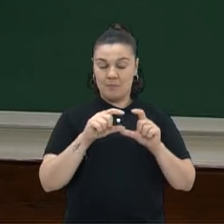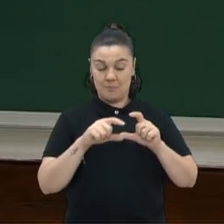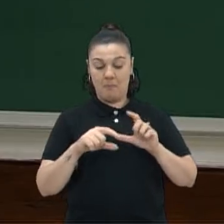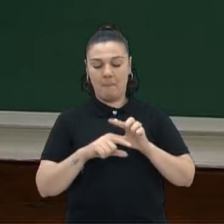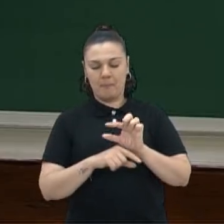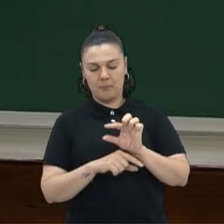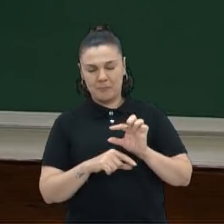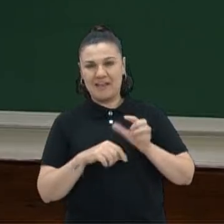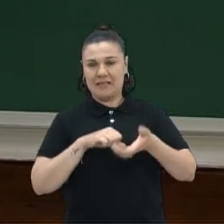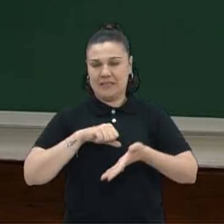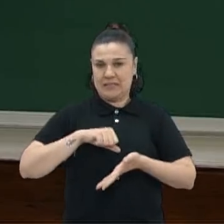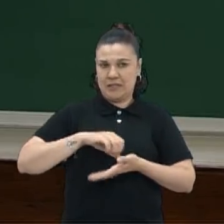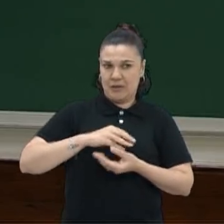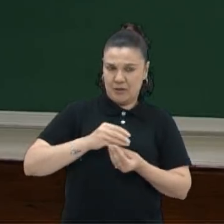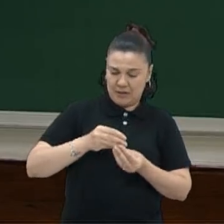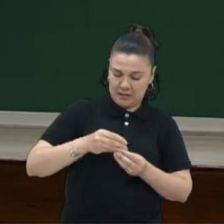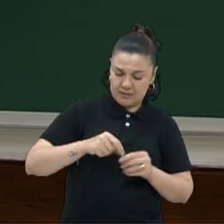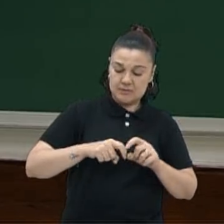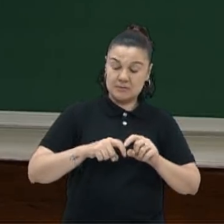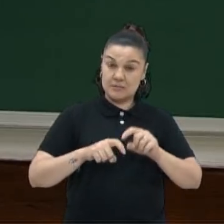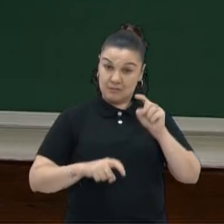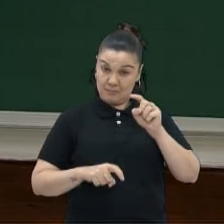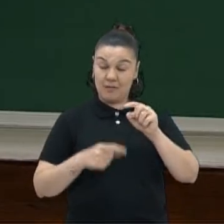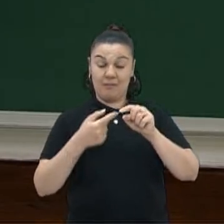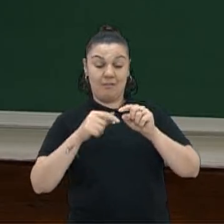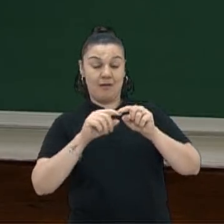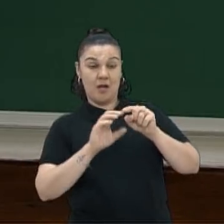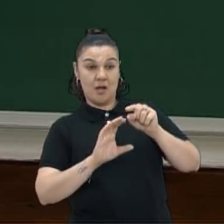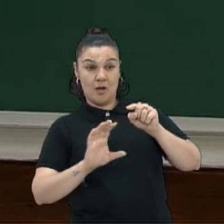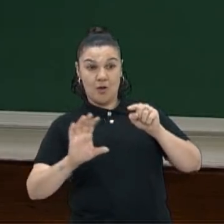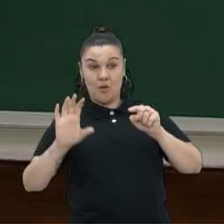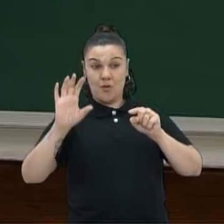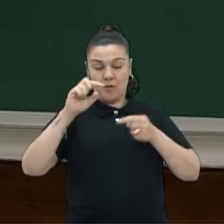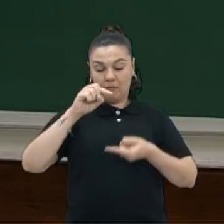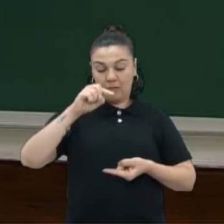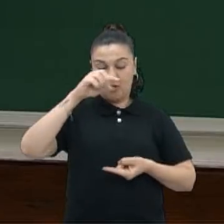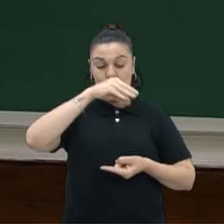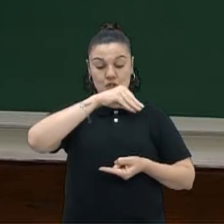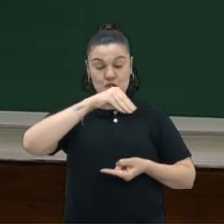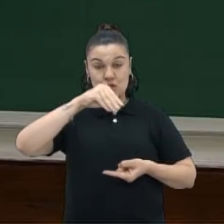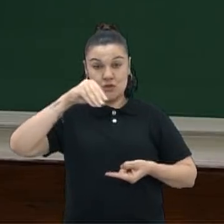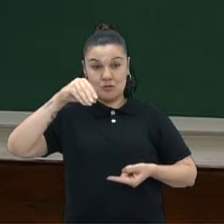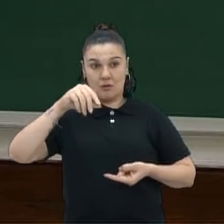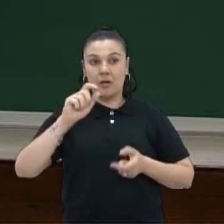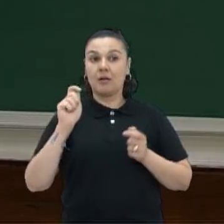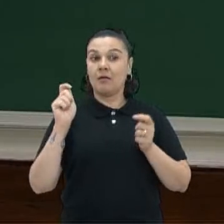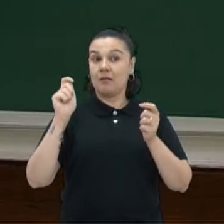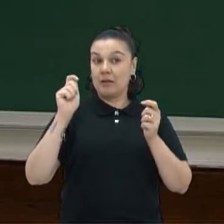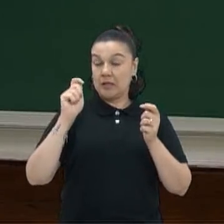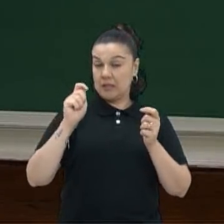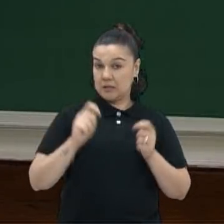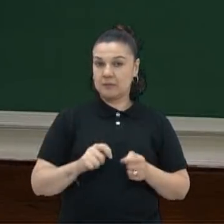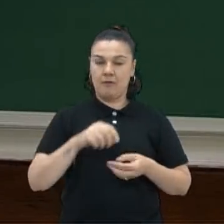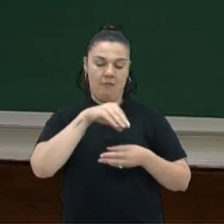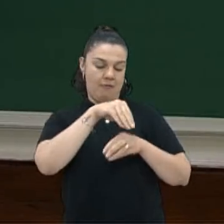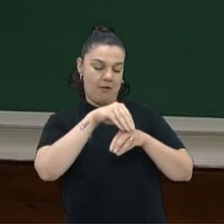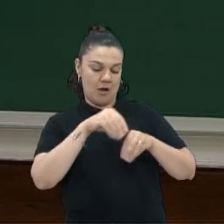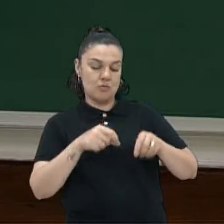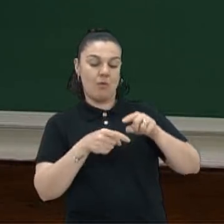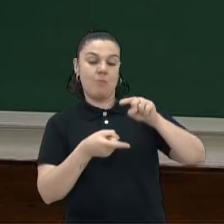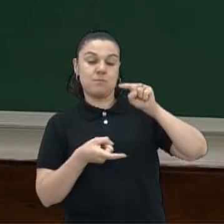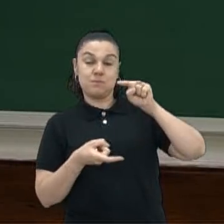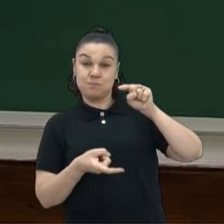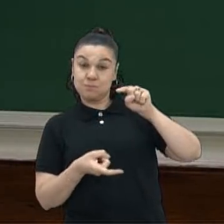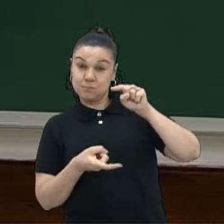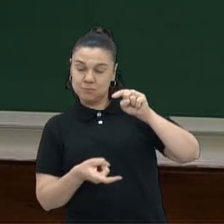bastante intemperizada, bastante desagregada, né, dando origem ao solo, possibilitando que esse solo seja bastante